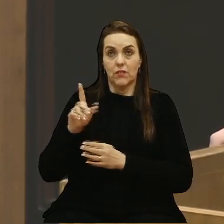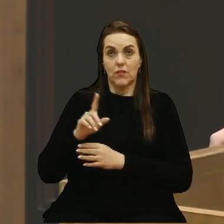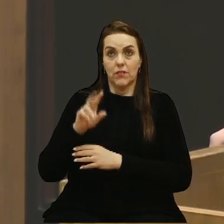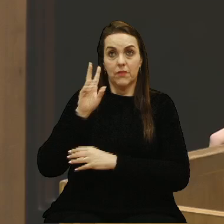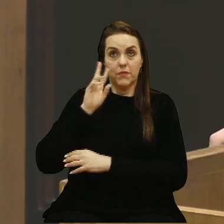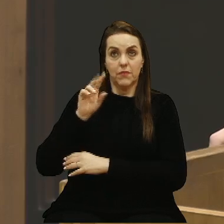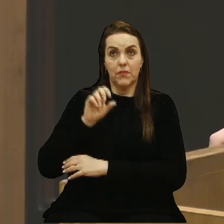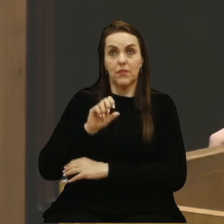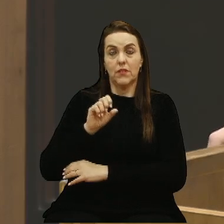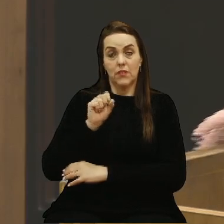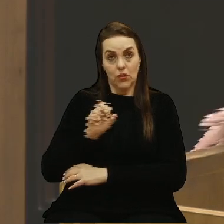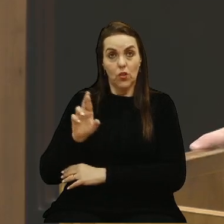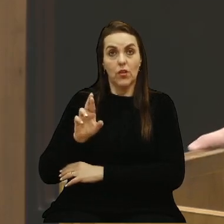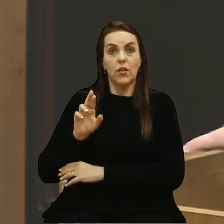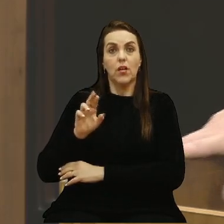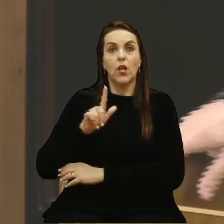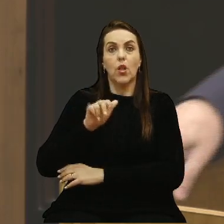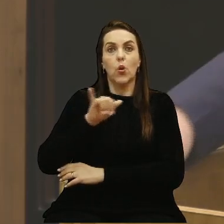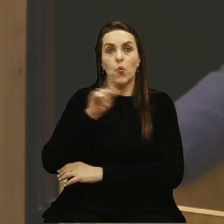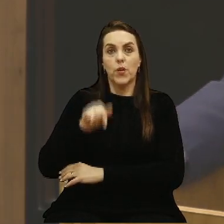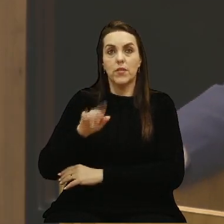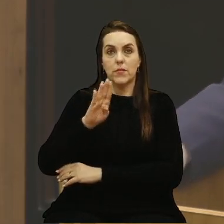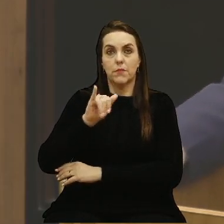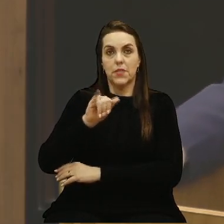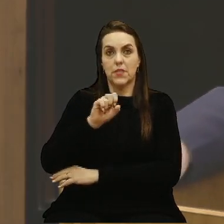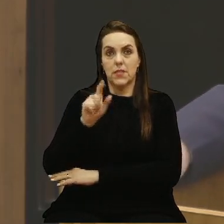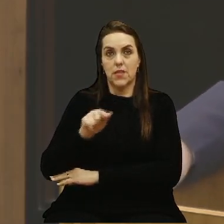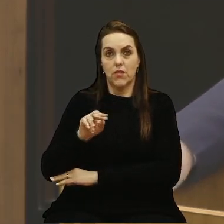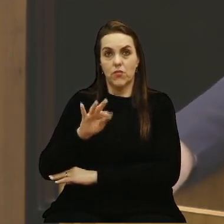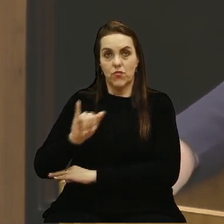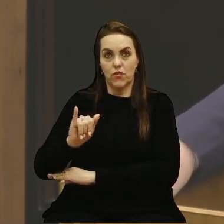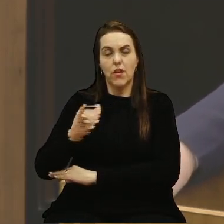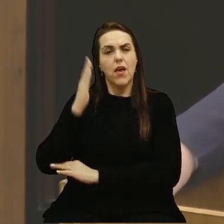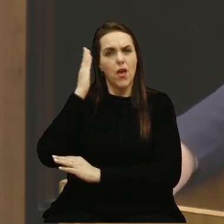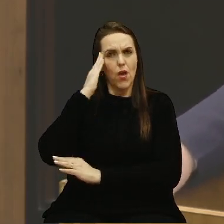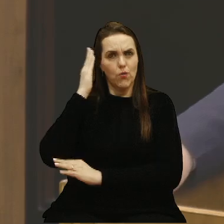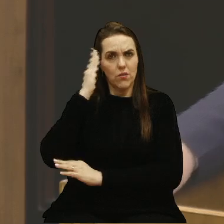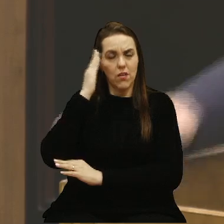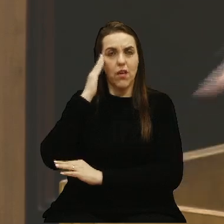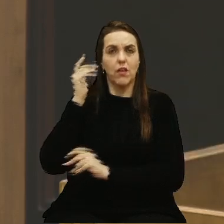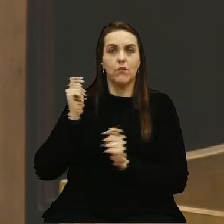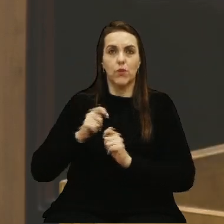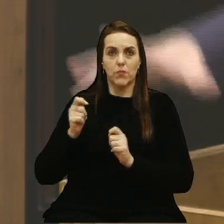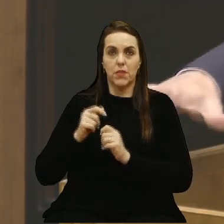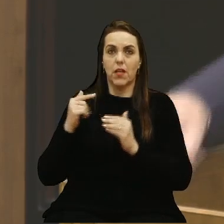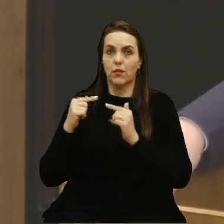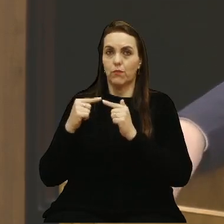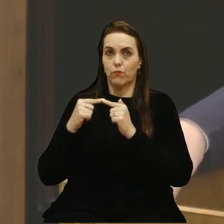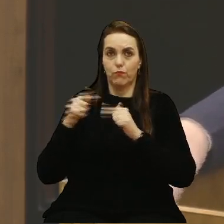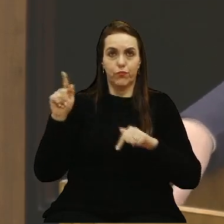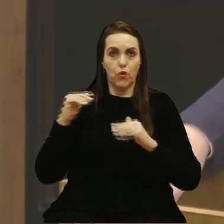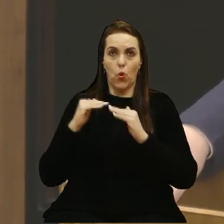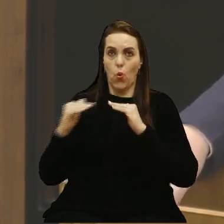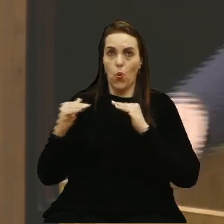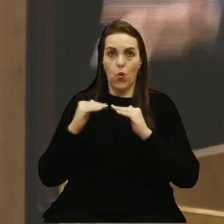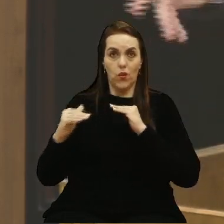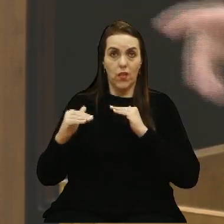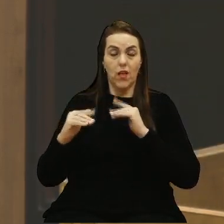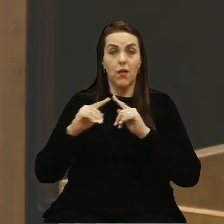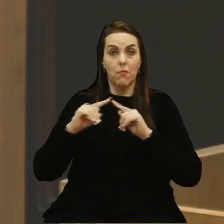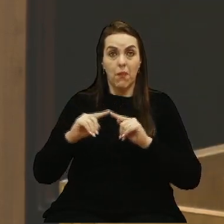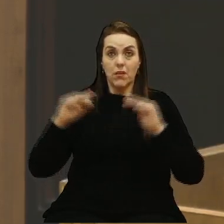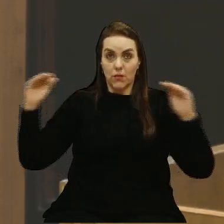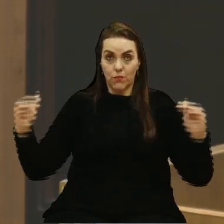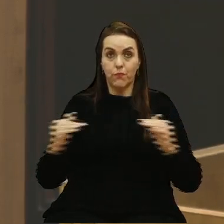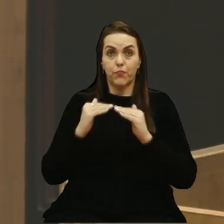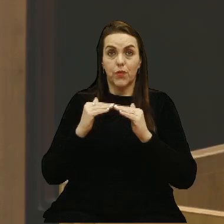Pizzetti. Então, eu sei que nós podemos ter divergências. Agora, nós temos